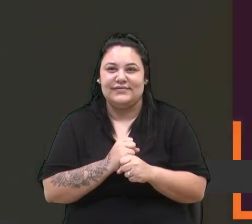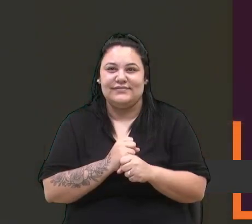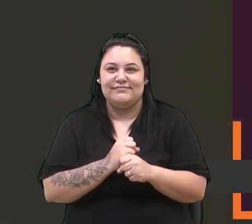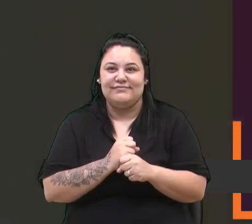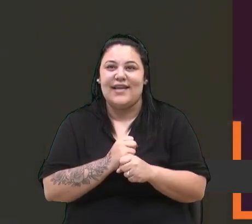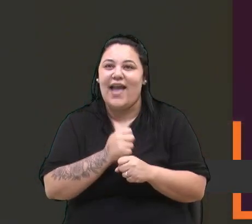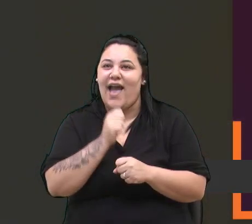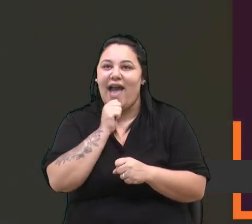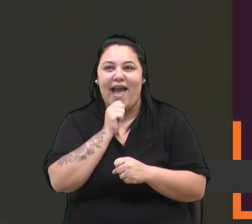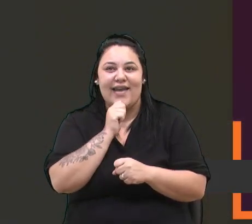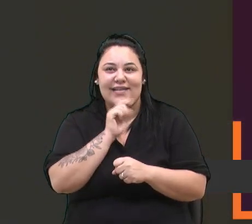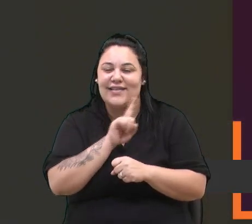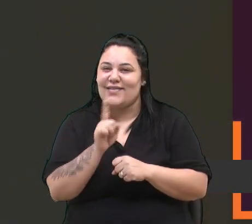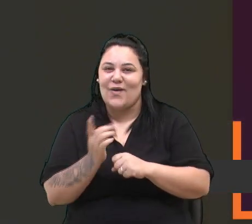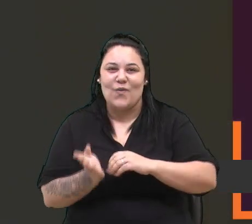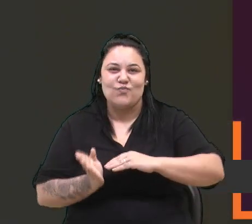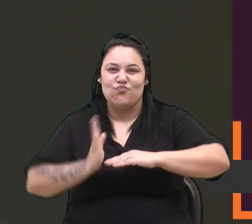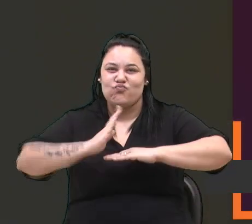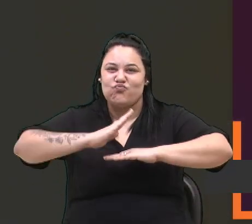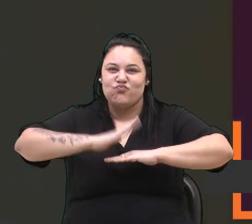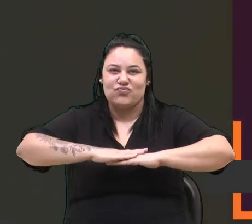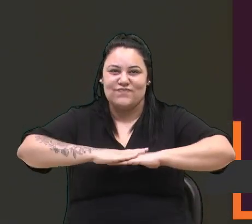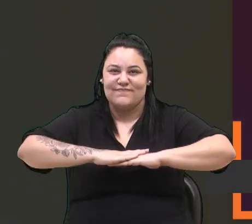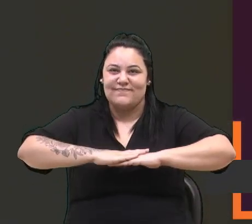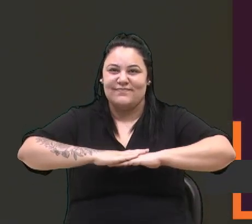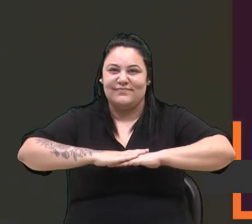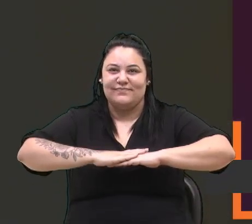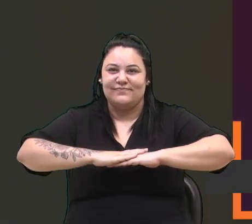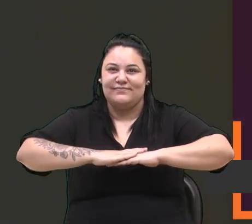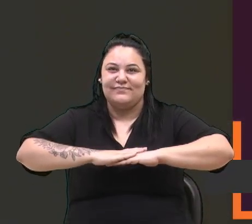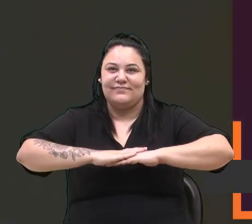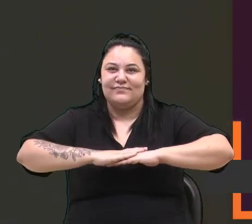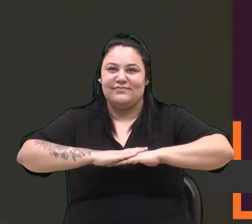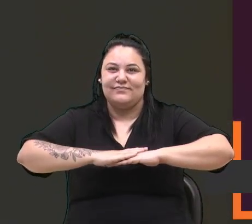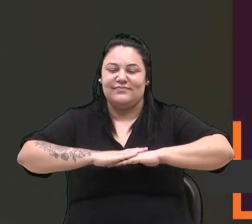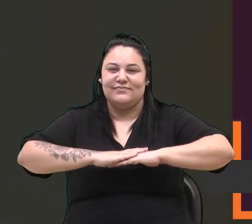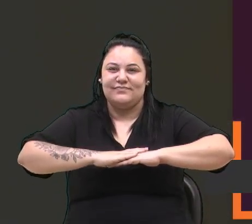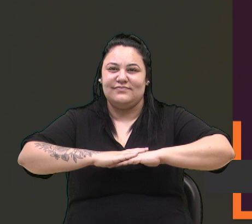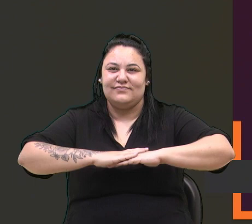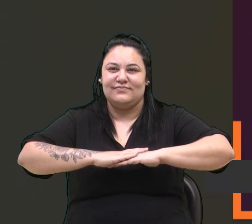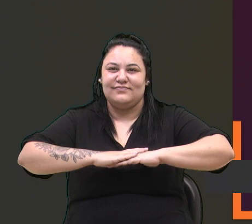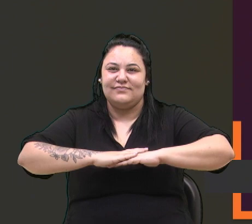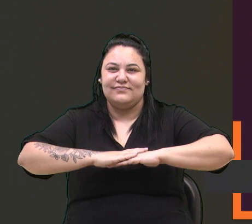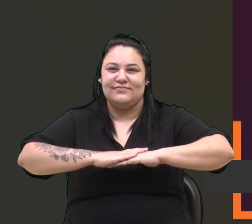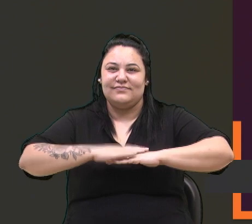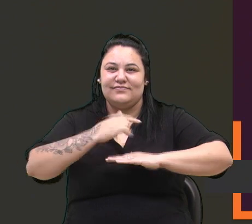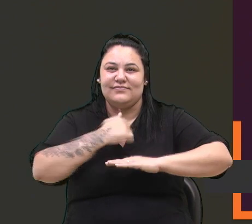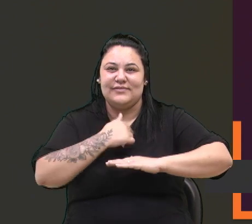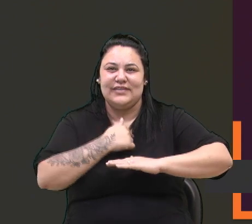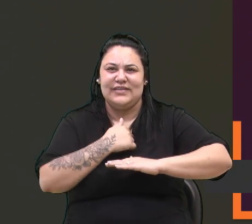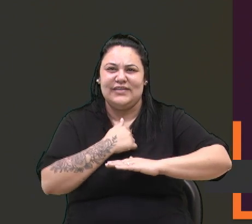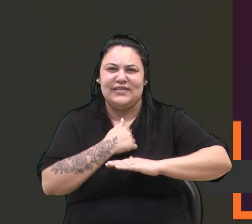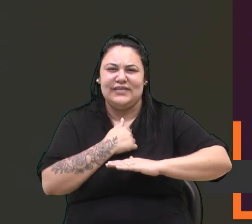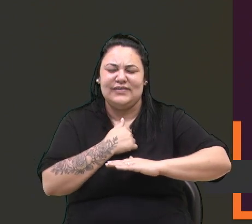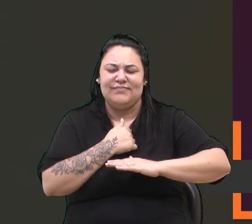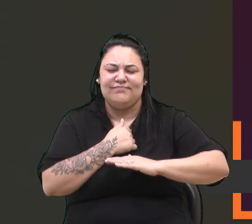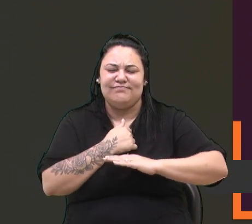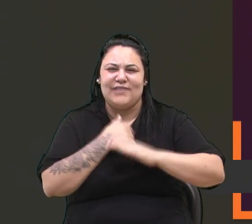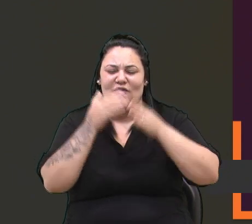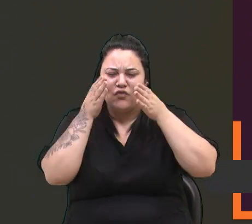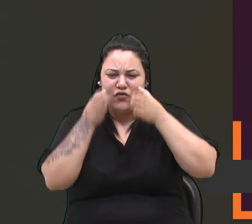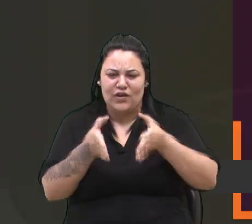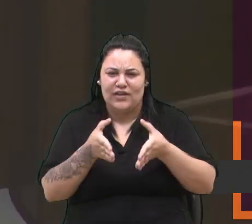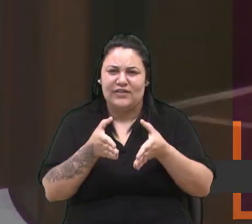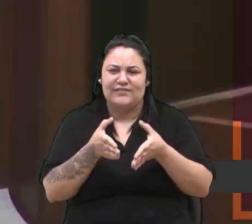reposto o nosso Marco Zero. Eu me detive nesse ponto. Ele é um